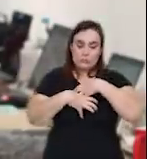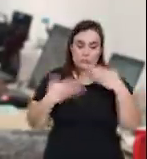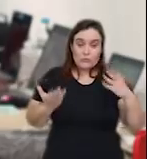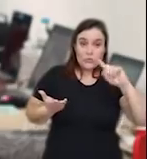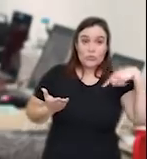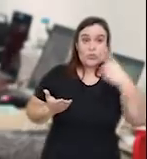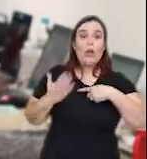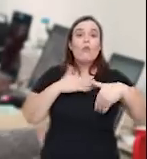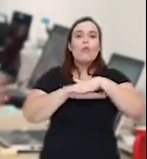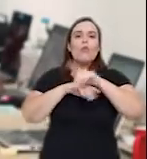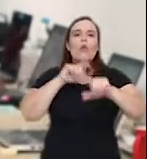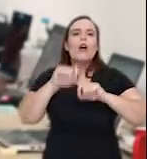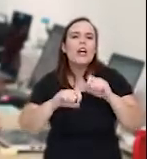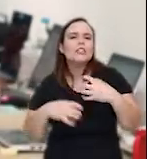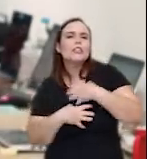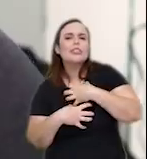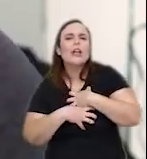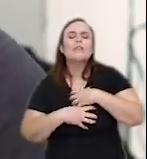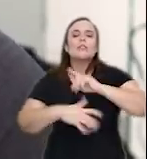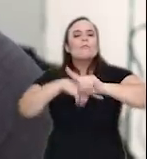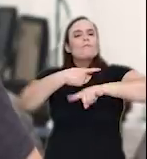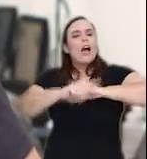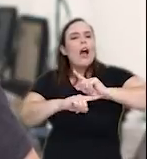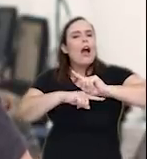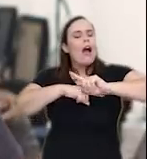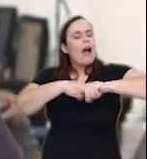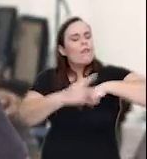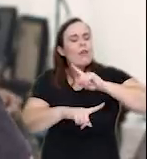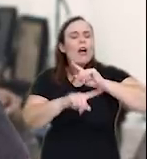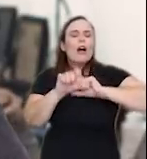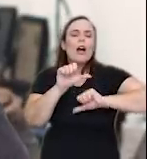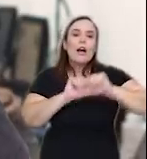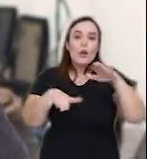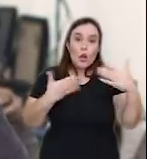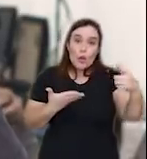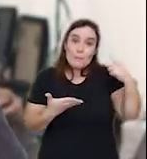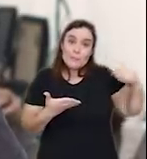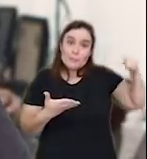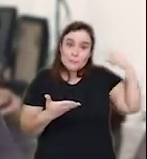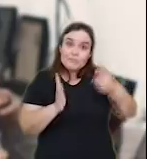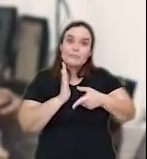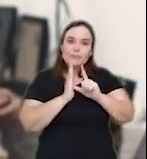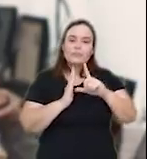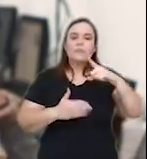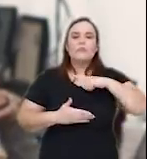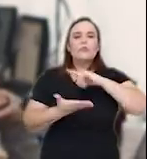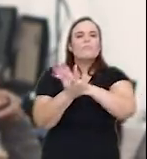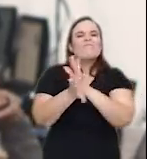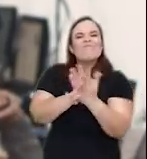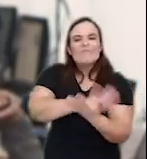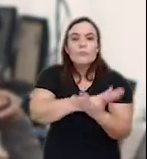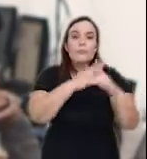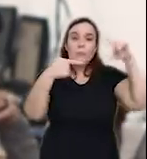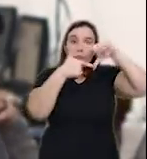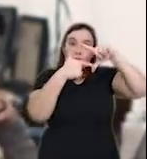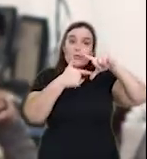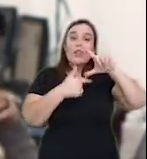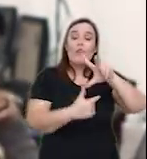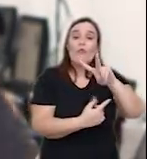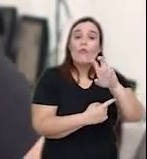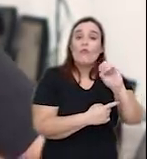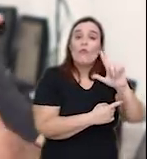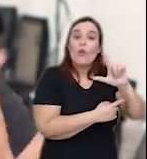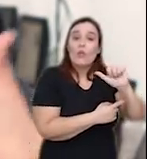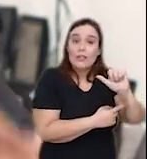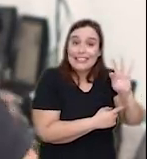um clima de virada que vai que vai ele teve uma semanas de leite O Massacre da ditadura lá em Volta Redonda numa greve